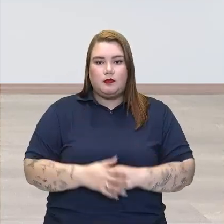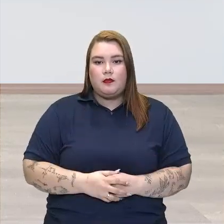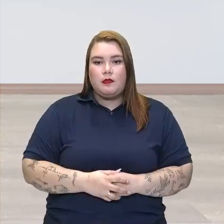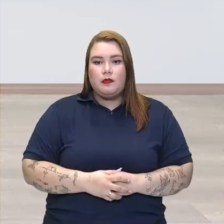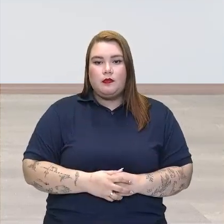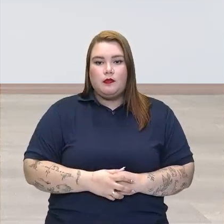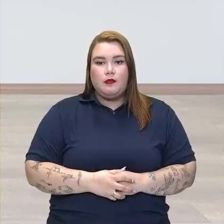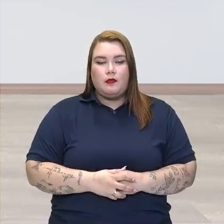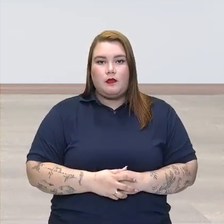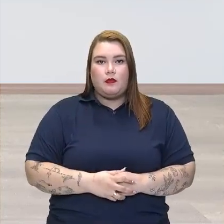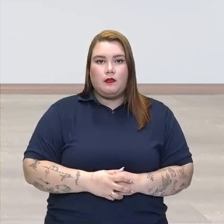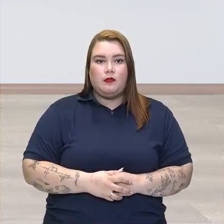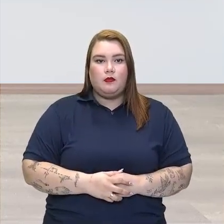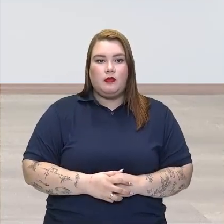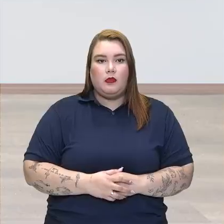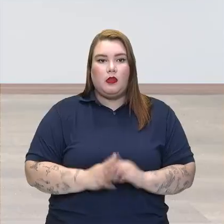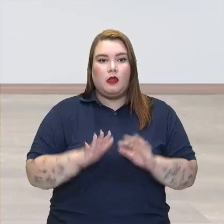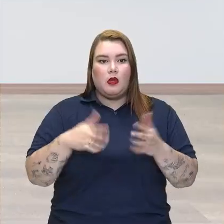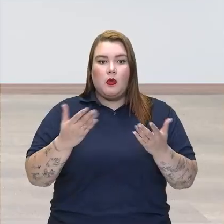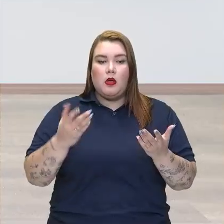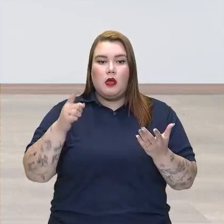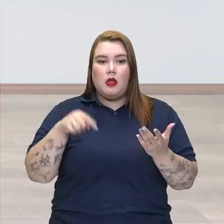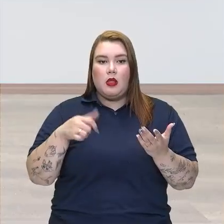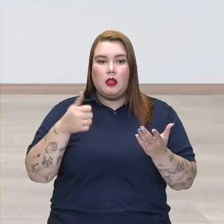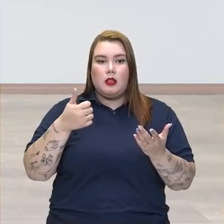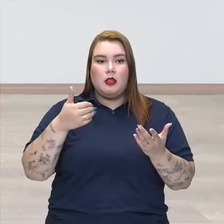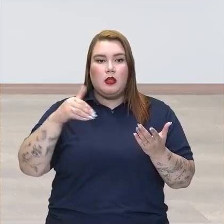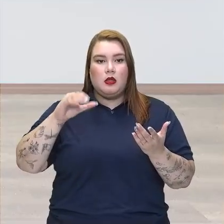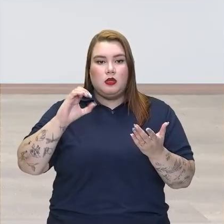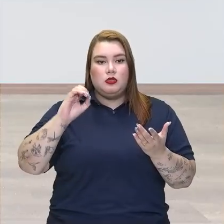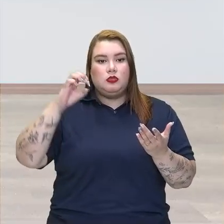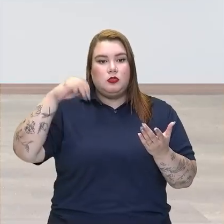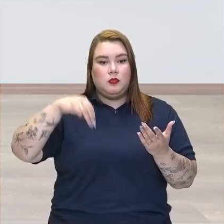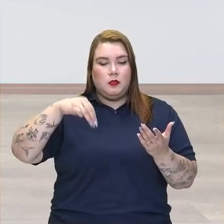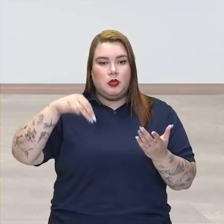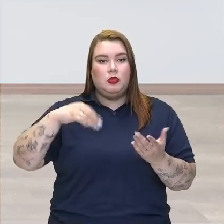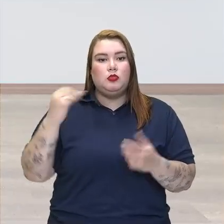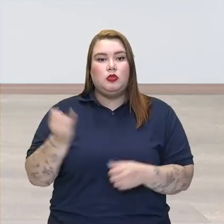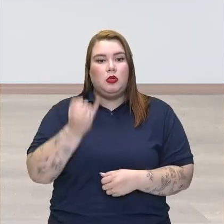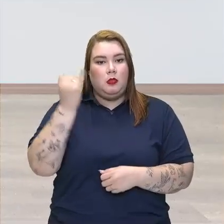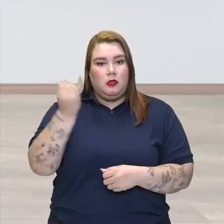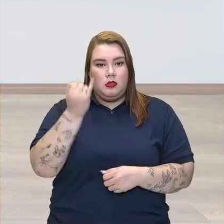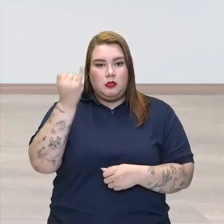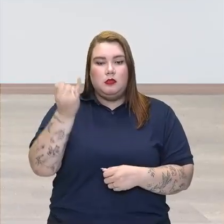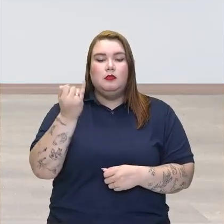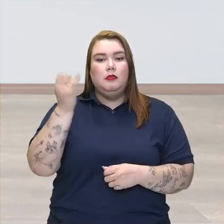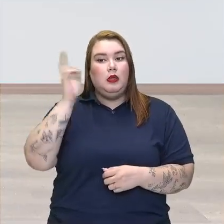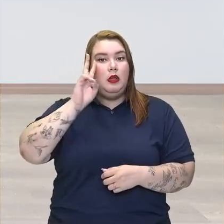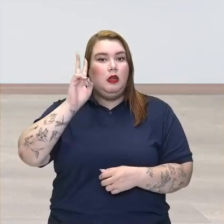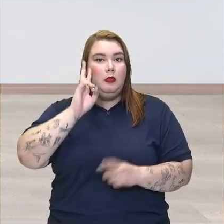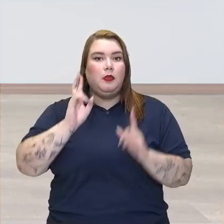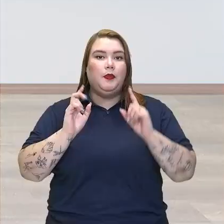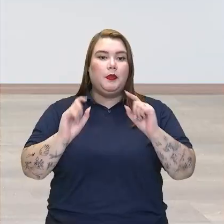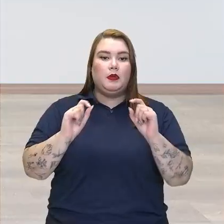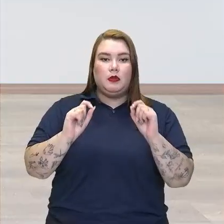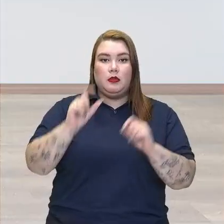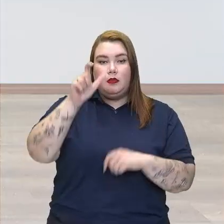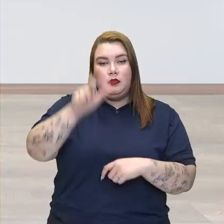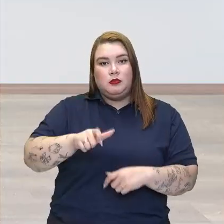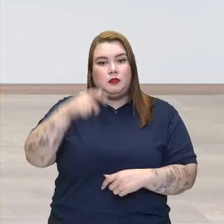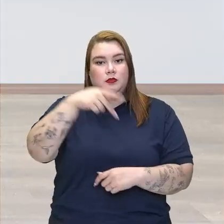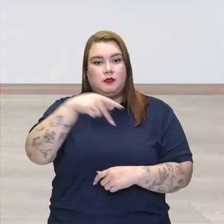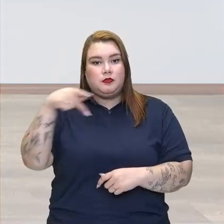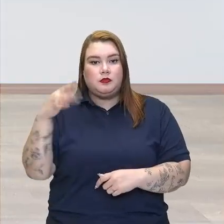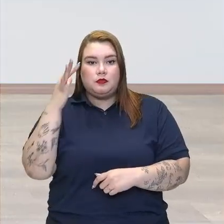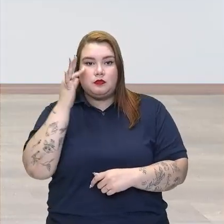aí, serão 10 minutinhos ali, né? Mas 10 minutinhos muito importantes. E até para lembrar você, professor presencial, aí, né?